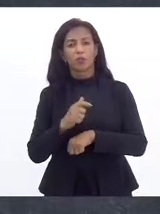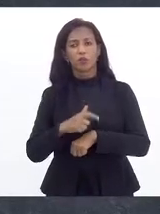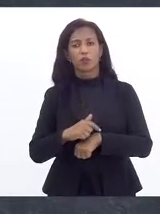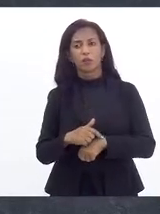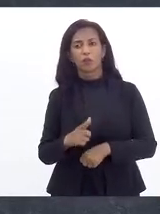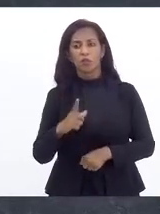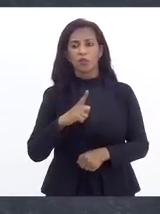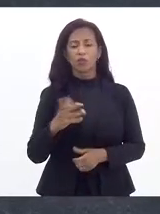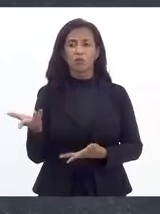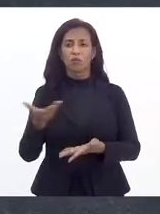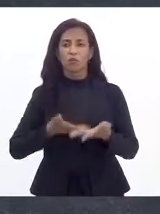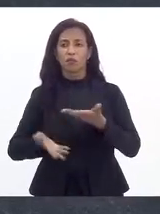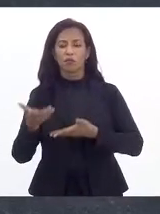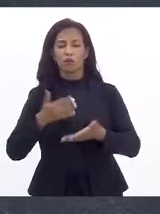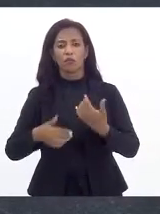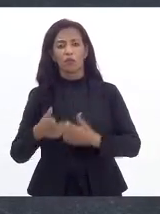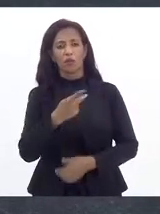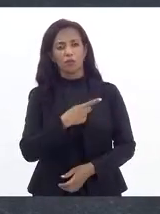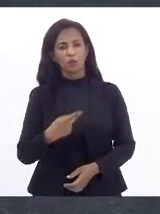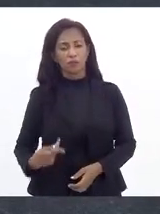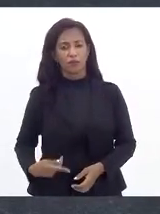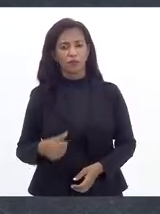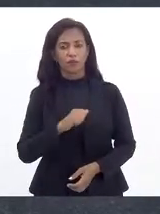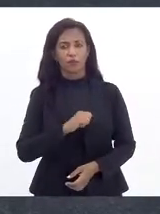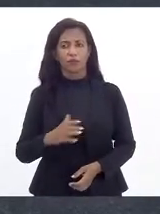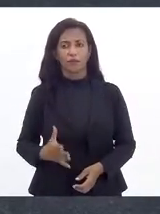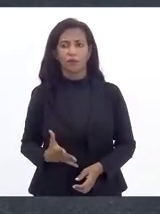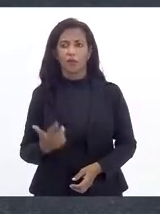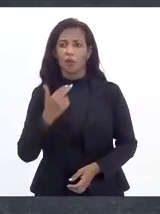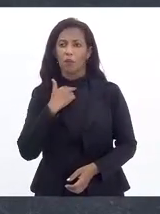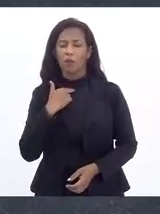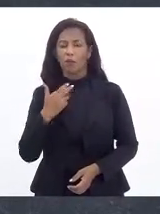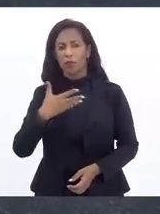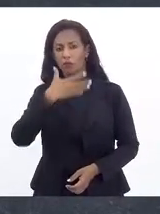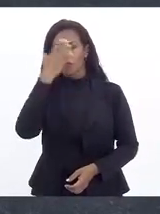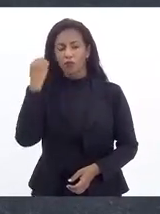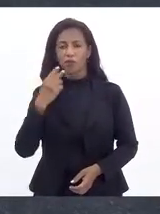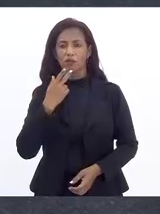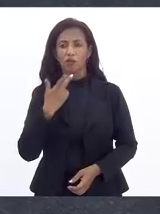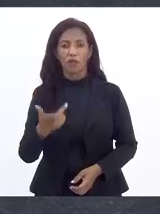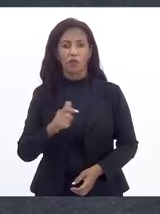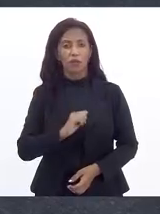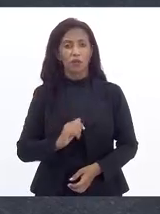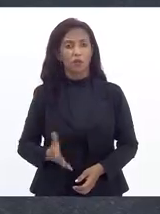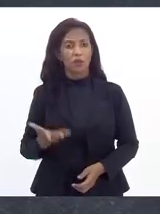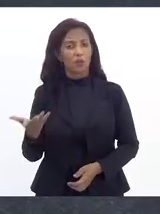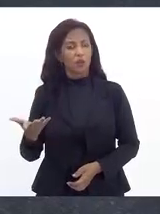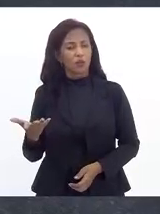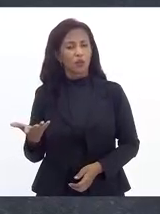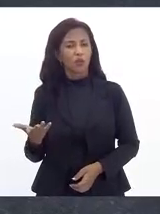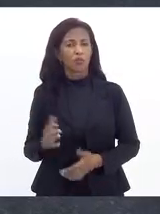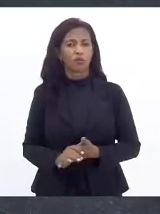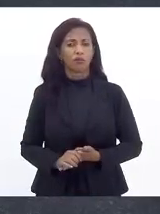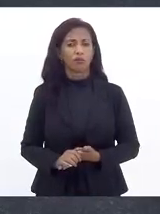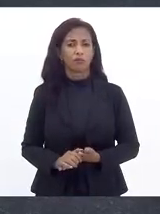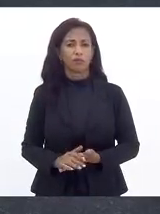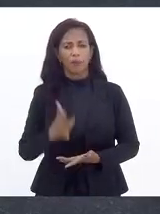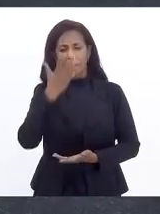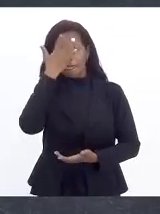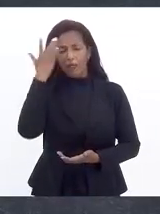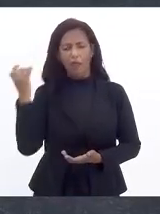E tivemos a participação do nosso presidente da Alerge, que a gente também não pode deixar de falar, que o André Sereno foi, sem dúvida nenhuma, uma